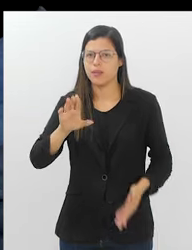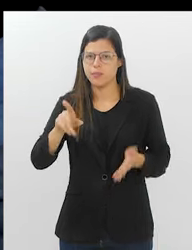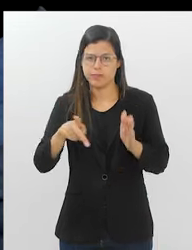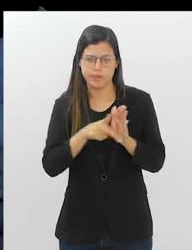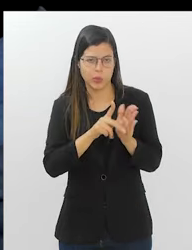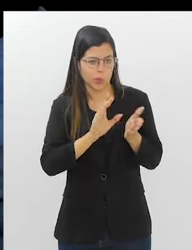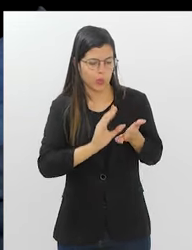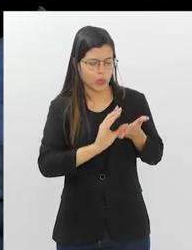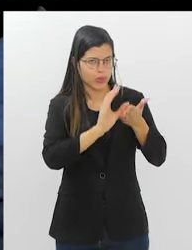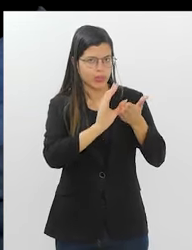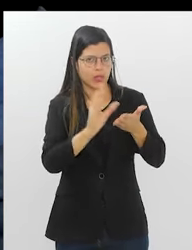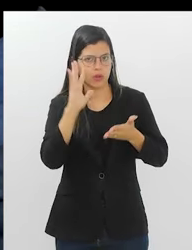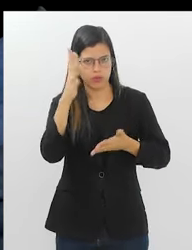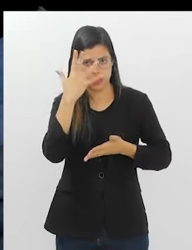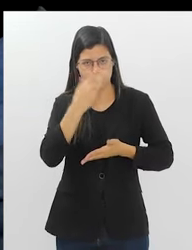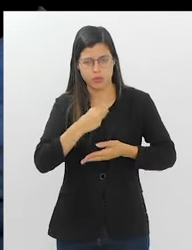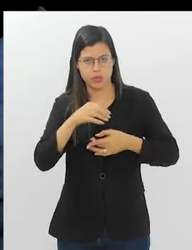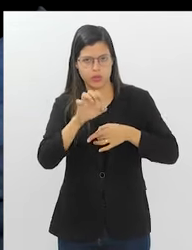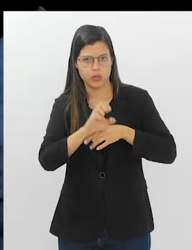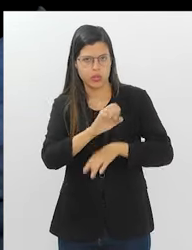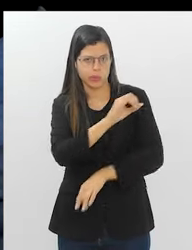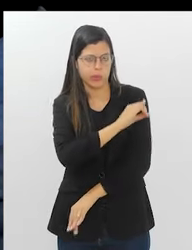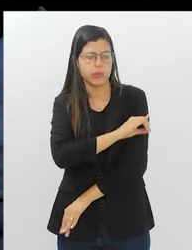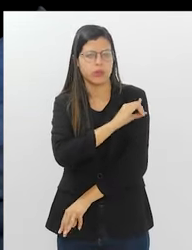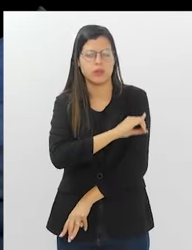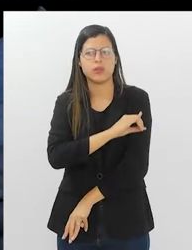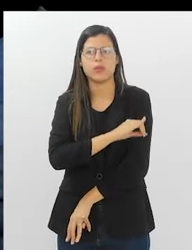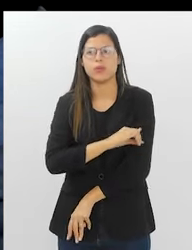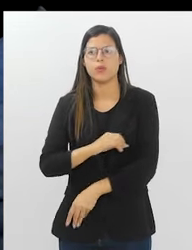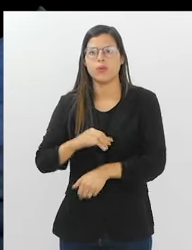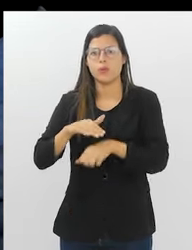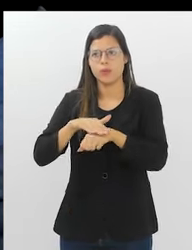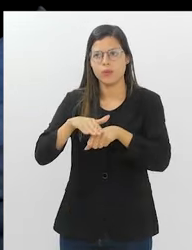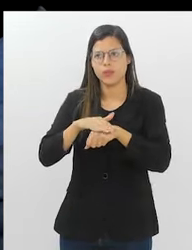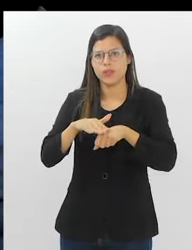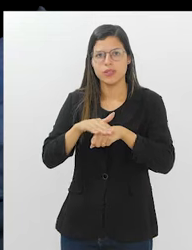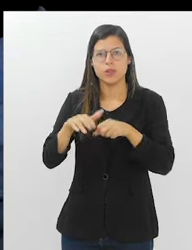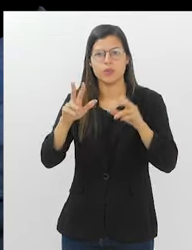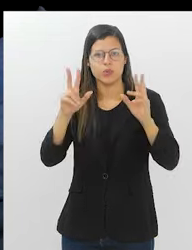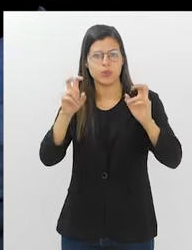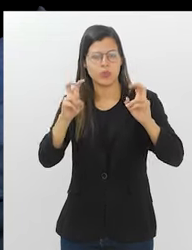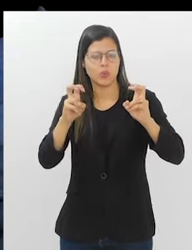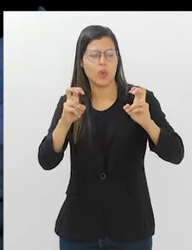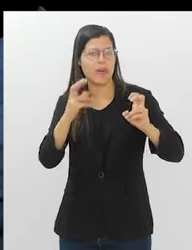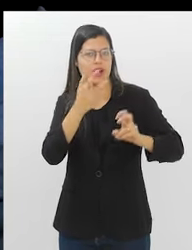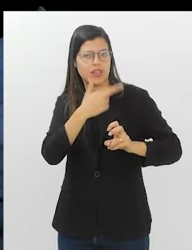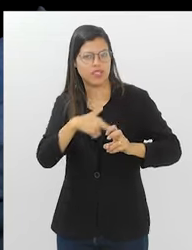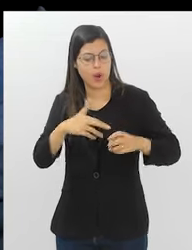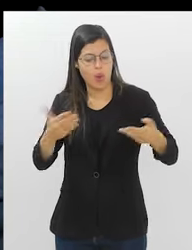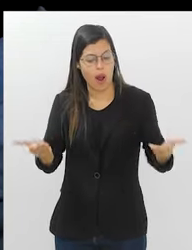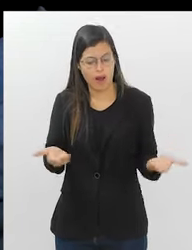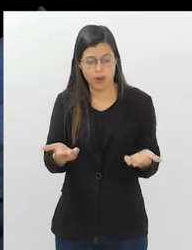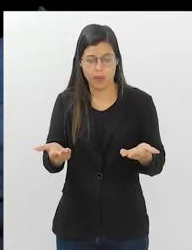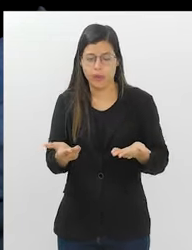Conselho Espírita do Estado do Rio de Janeiro, e conversamos sobre a religião e agora vamos